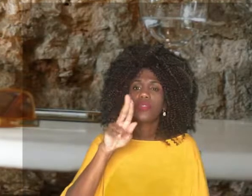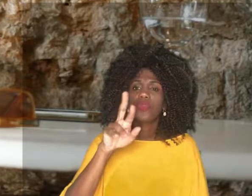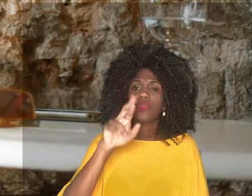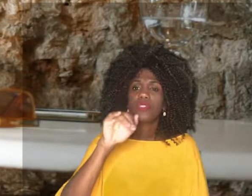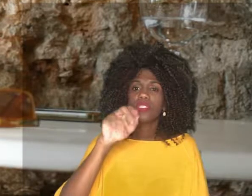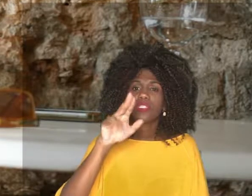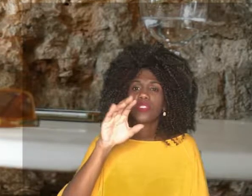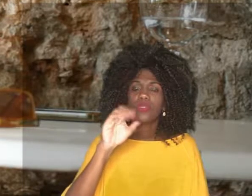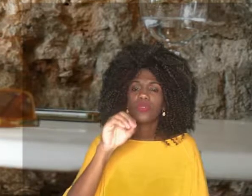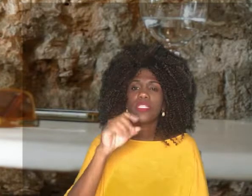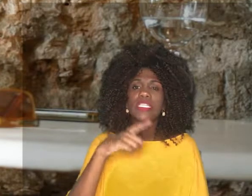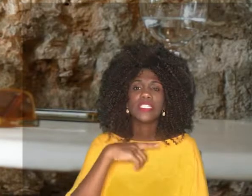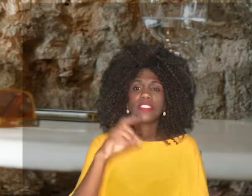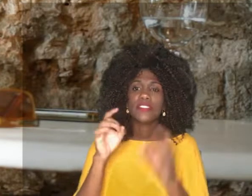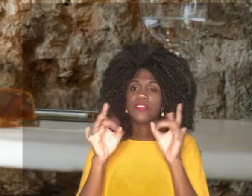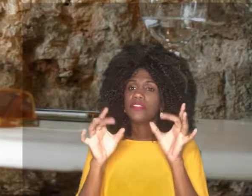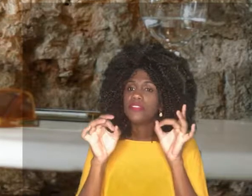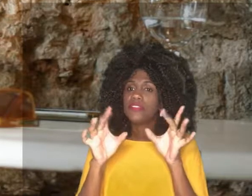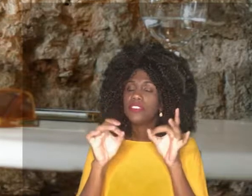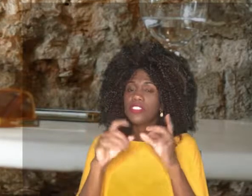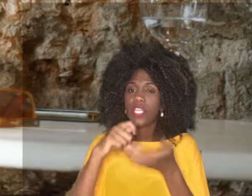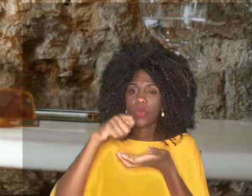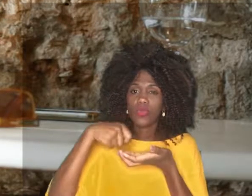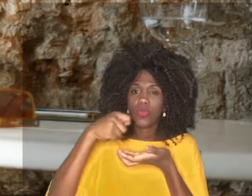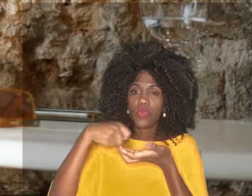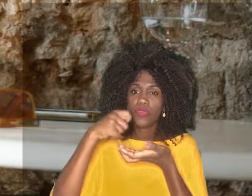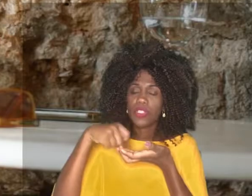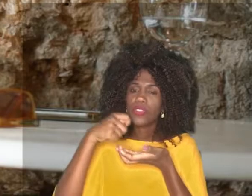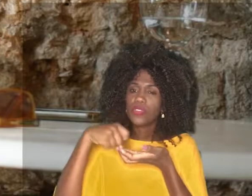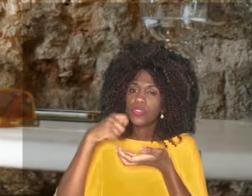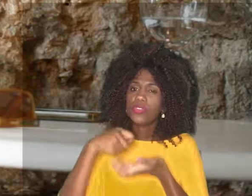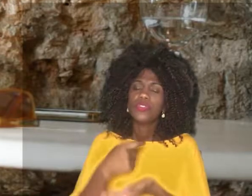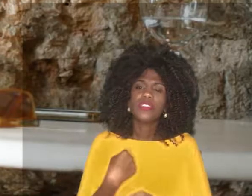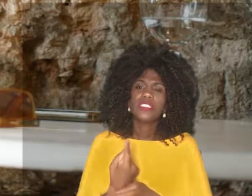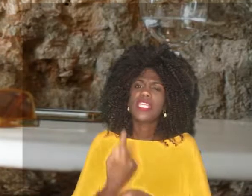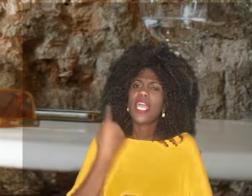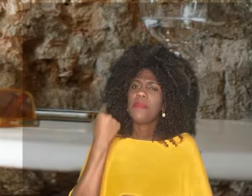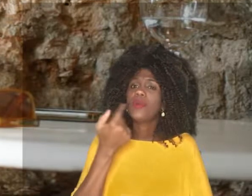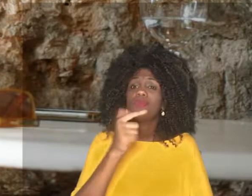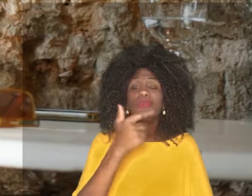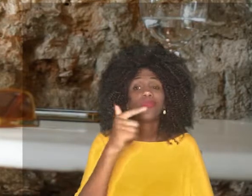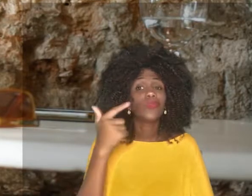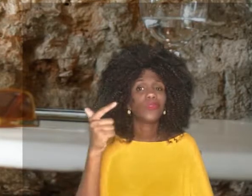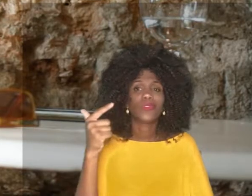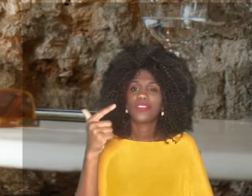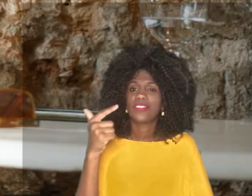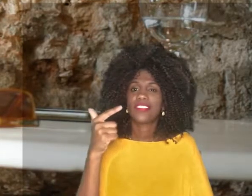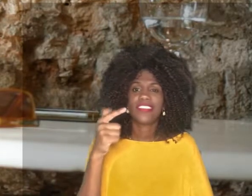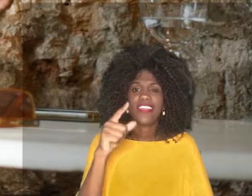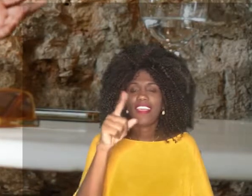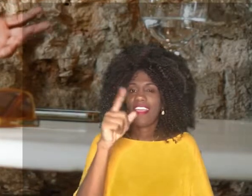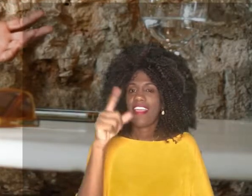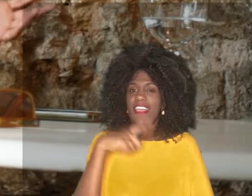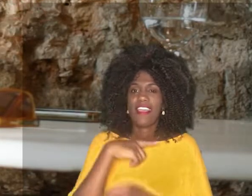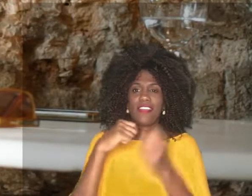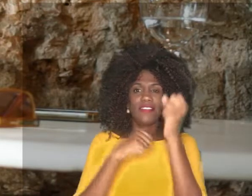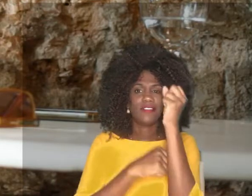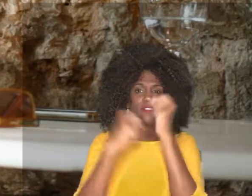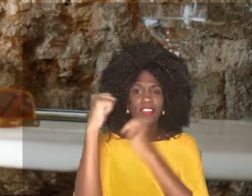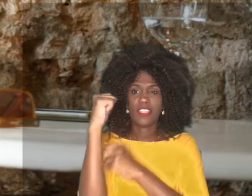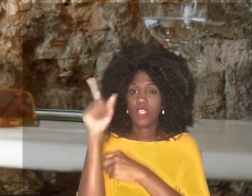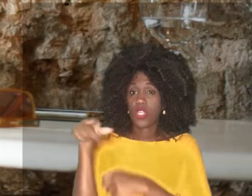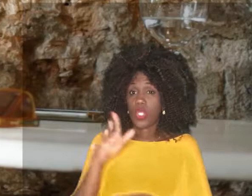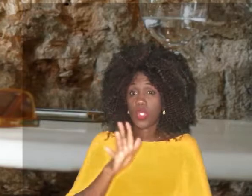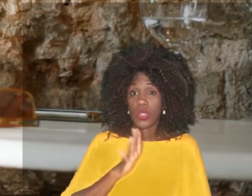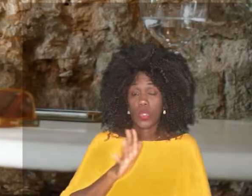que vendia o sorvete, porque naquela época não tinha a industrialização, era da